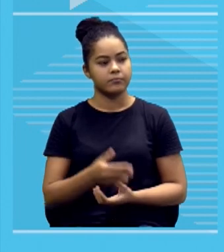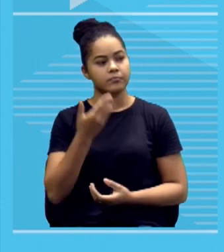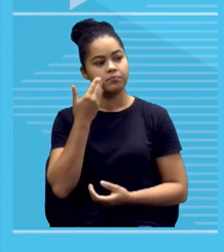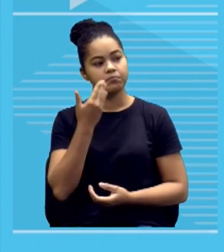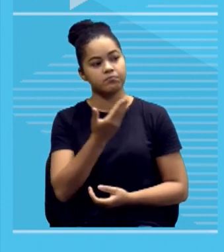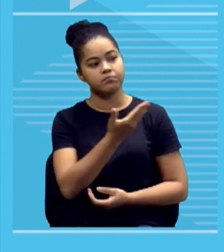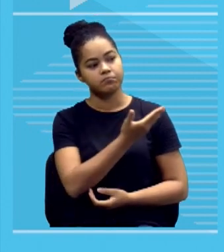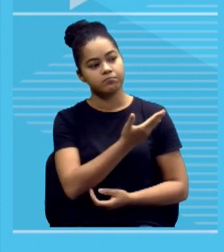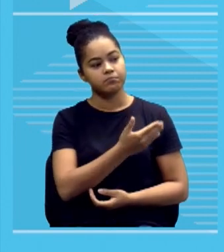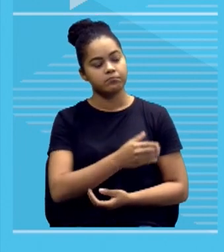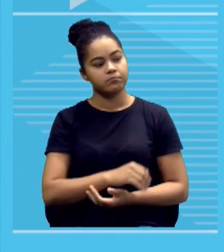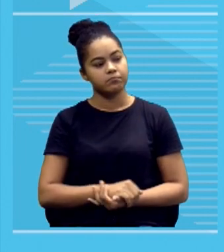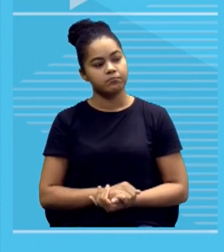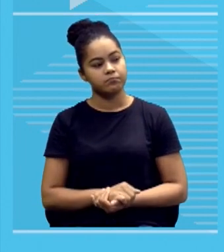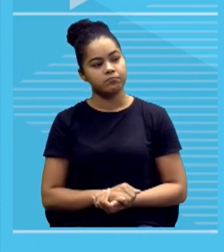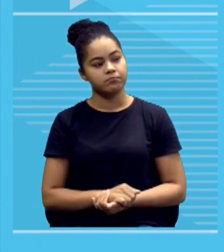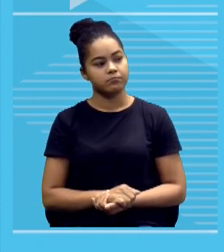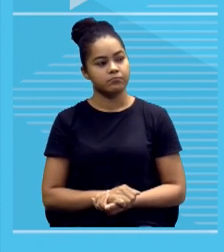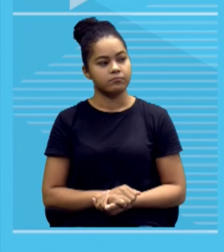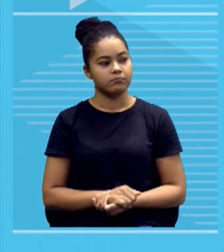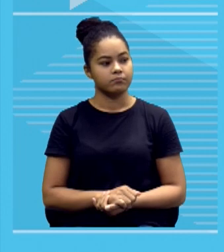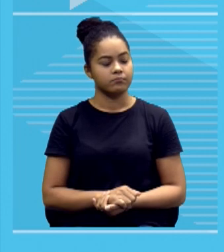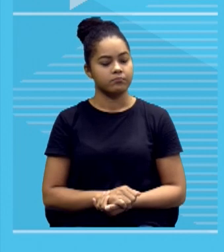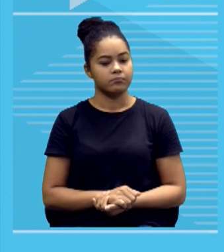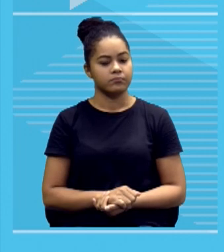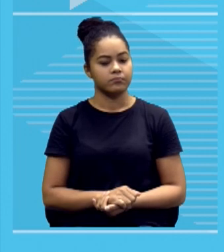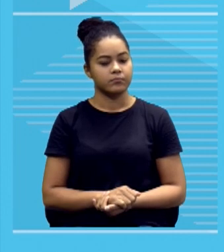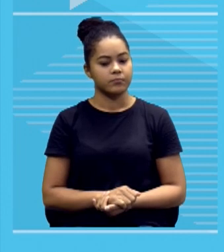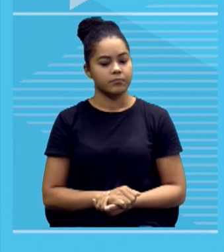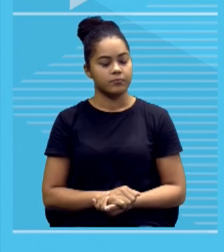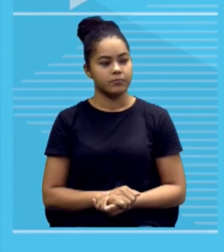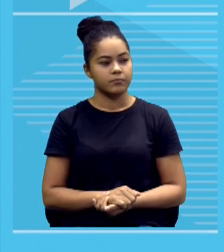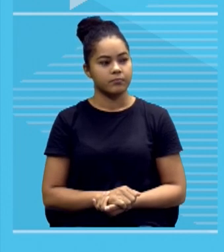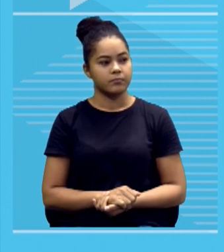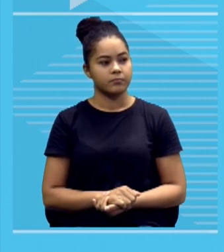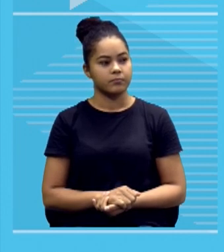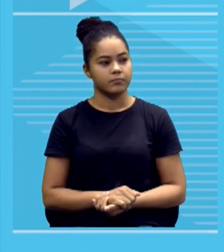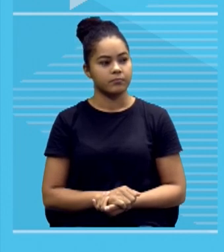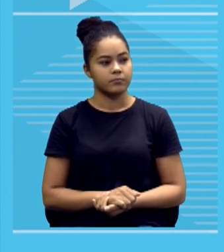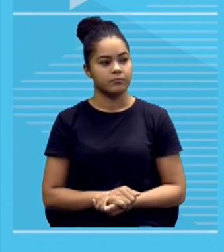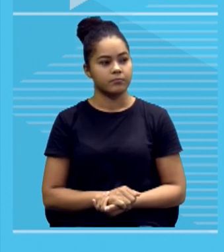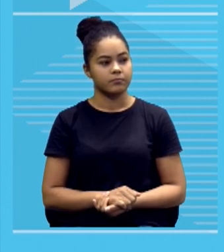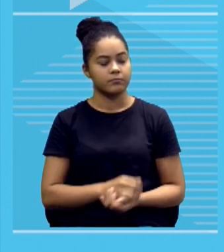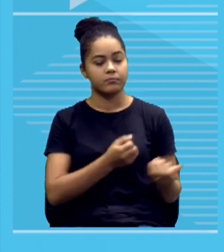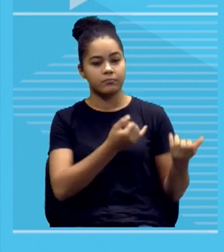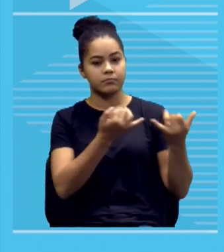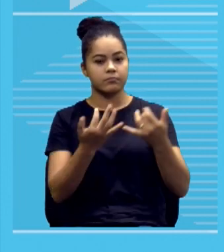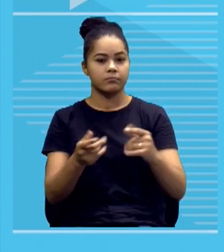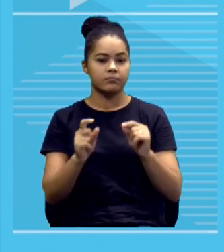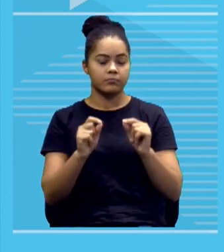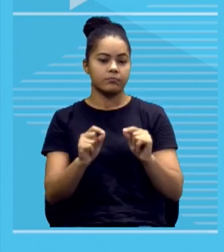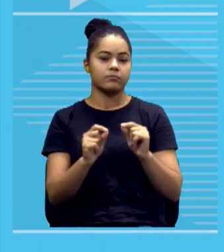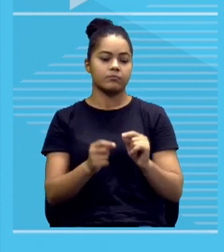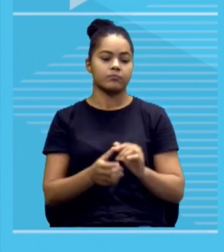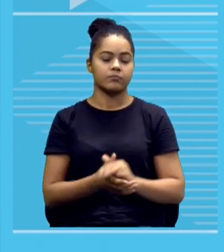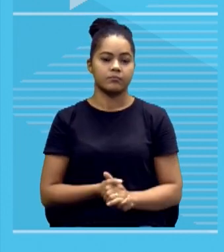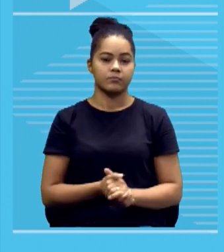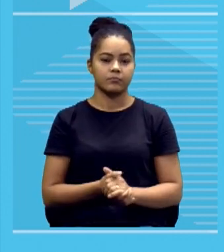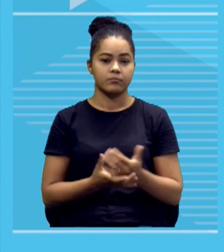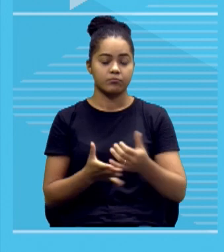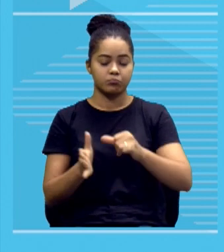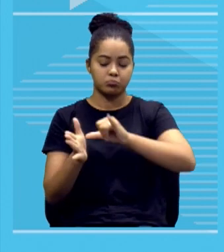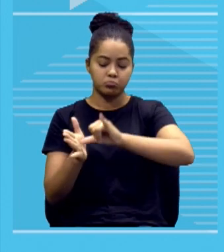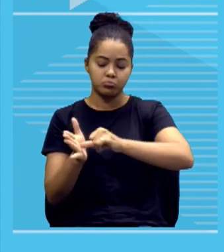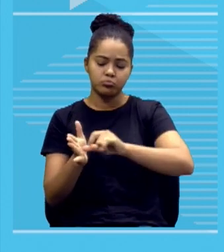Outra questãozinha, antes da gente ir para a parte de receptores. Fala o seguinte. Comumente, denomina-se gerador